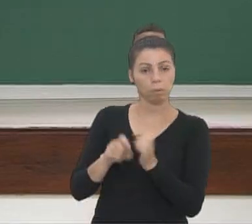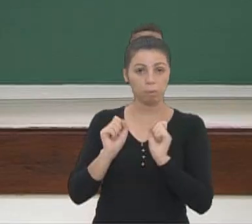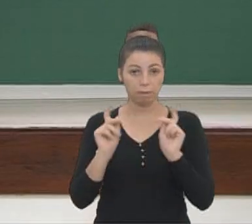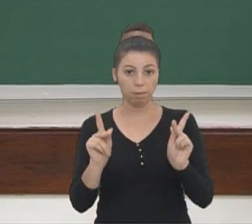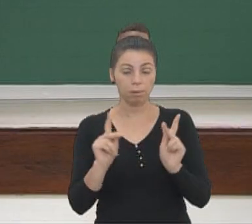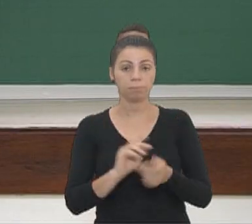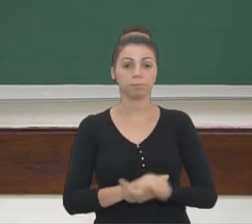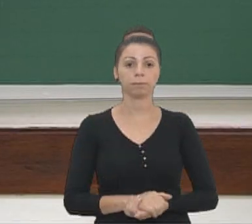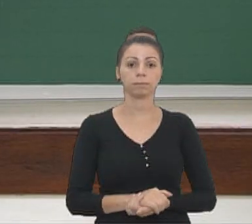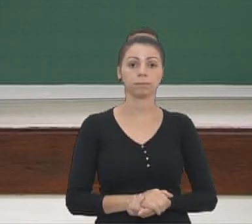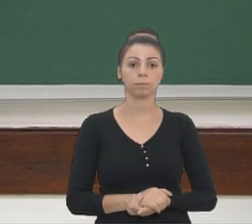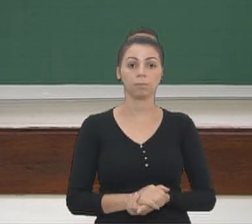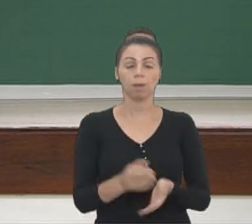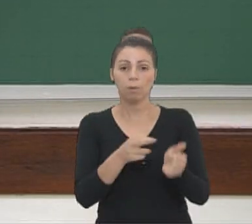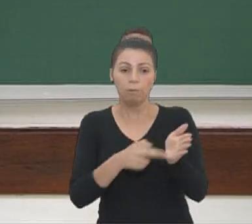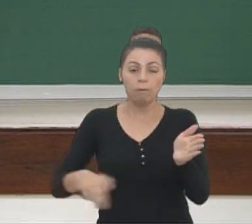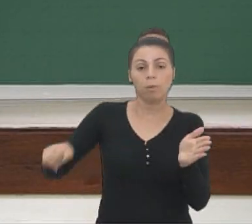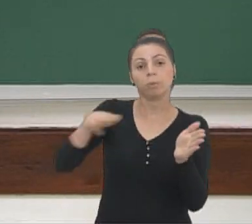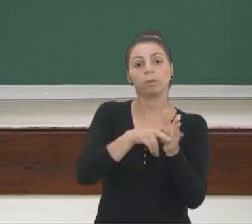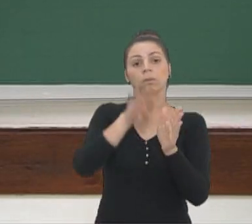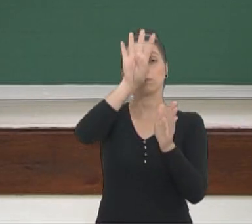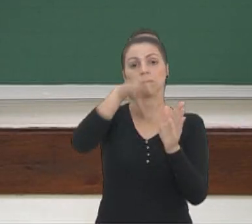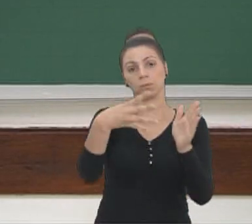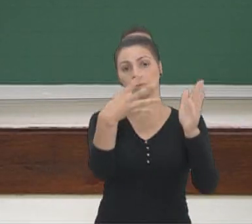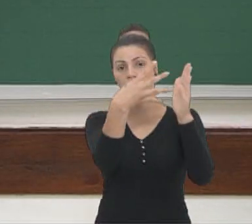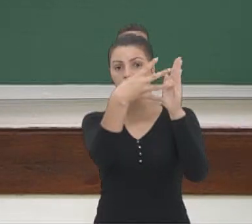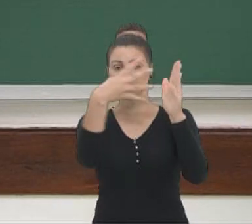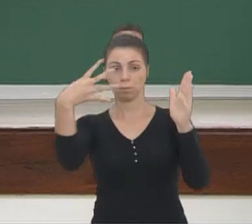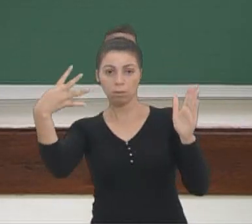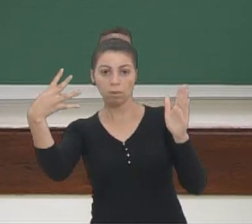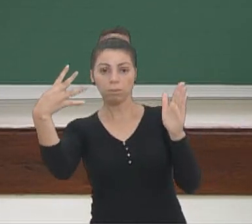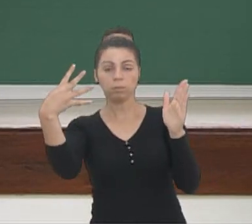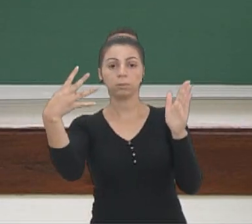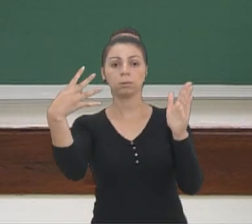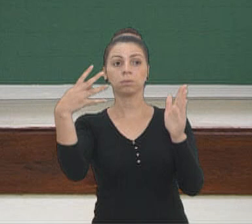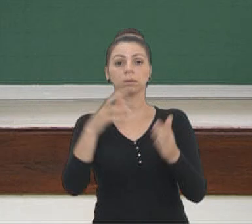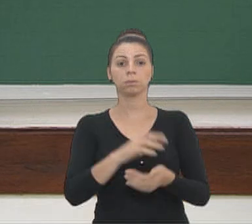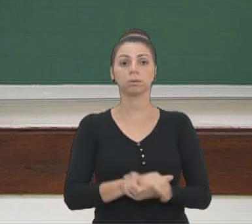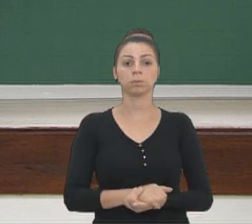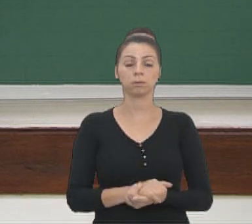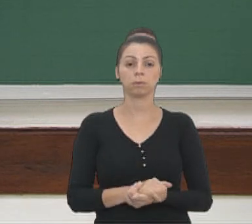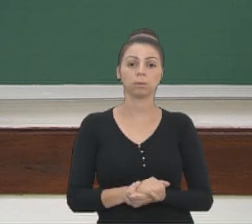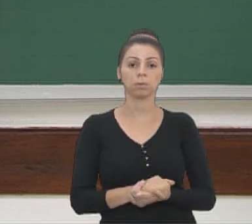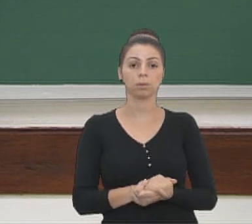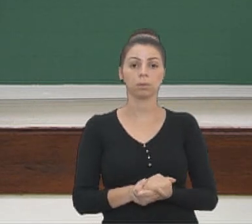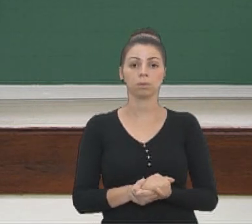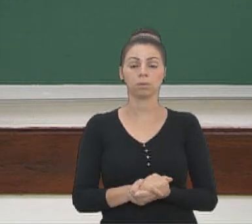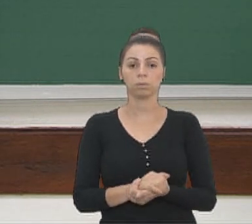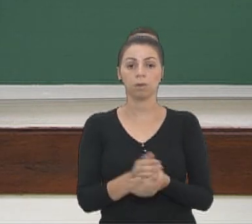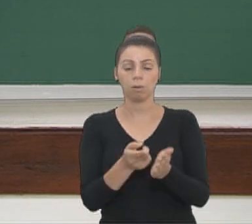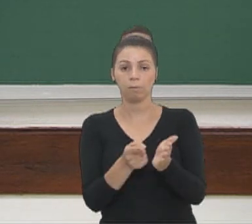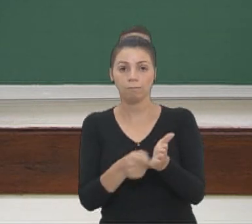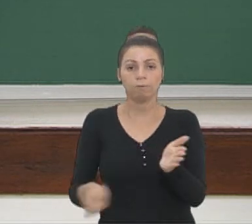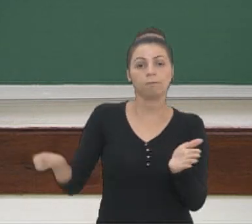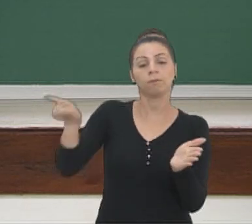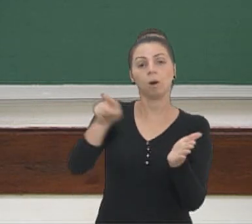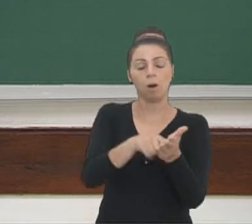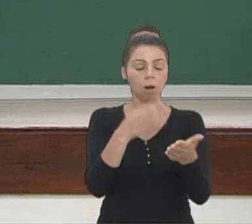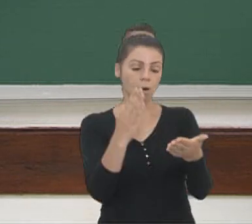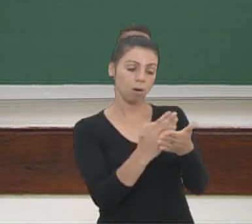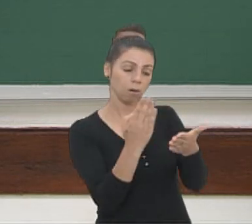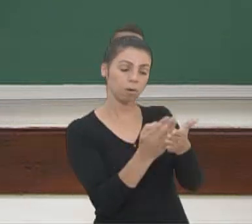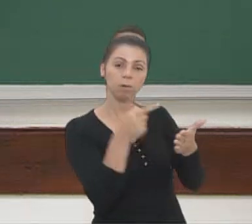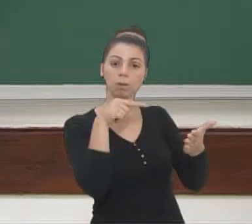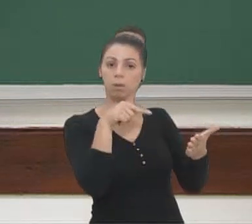Ok. Vamos voltar no nosso quadrinho? Você volta no teu quadro, vira lá a tua página, dá uma olhada lá no teu caderno, vamos